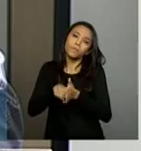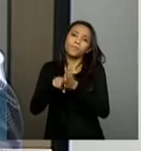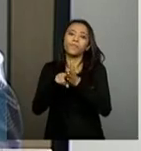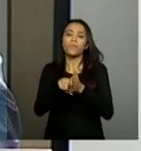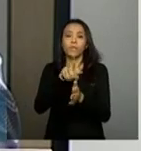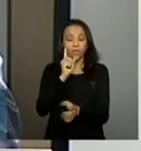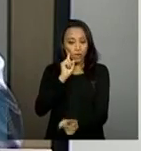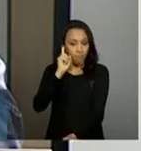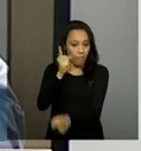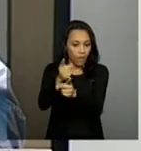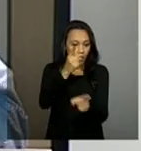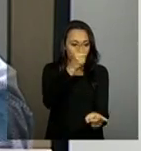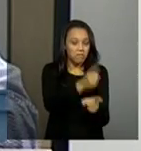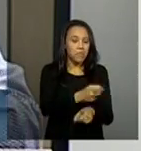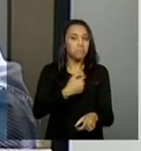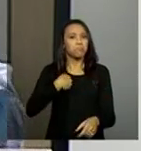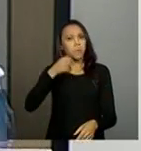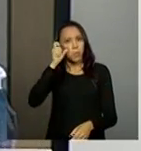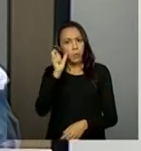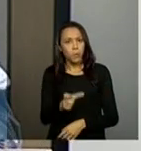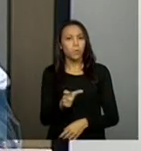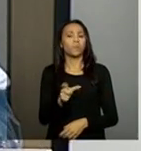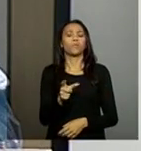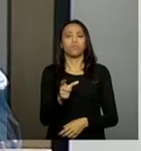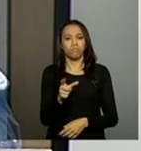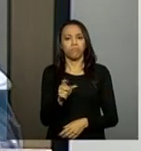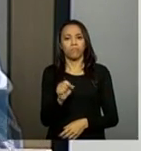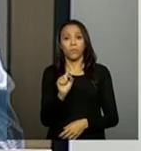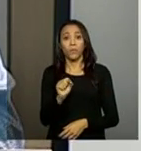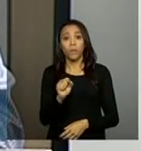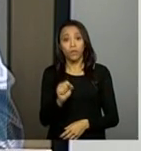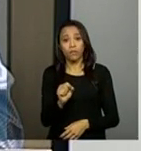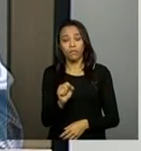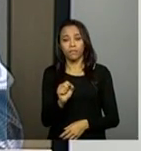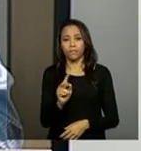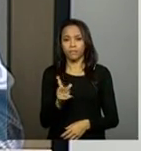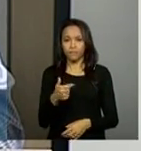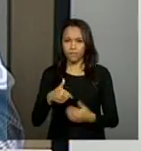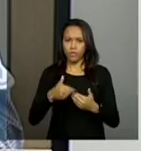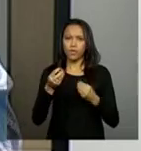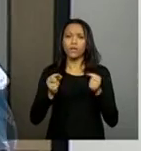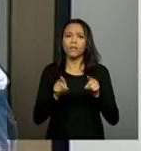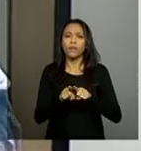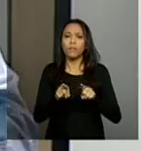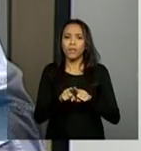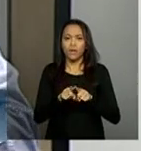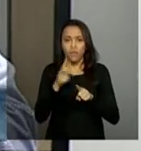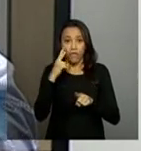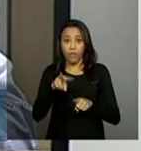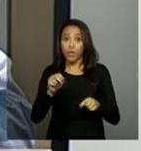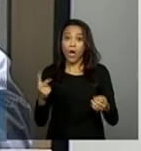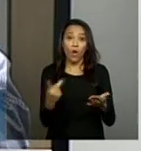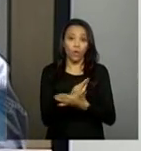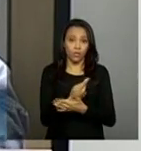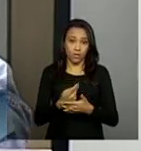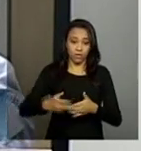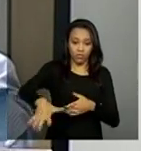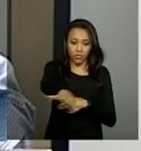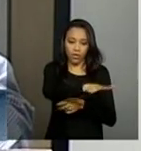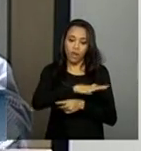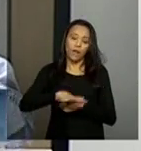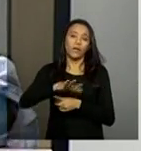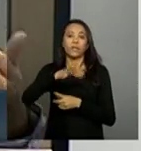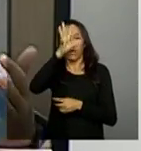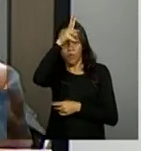muito interessantes do ponto de vista de comportamento do desenvolvimento regional na Amazônia. Parte